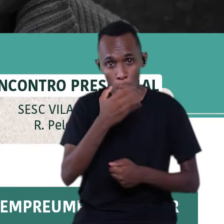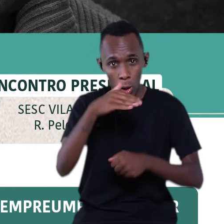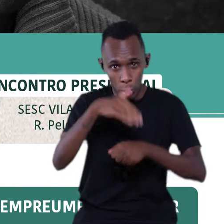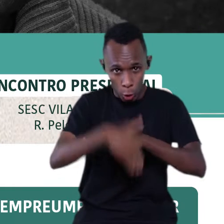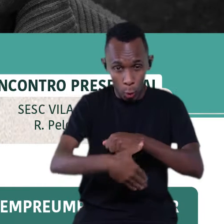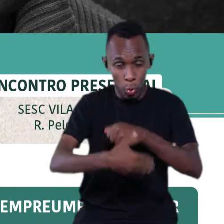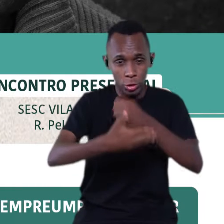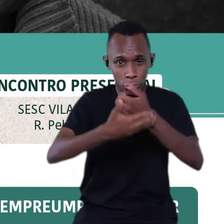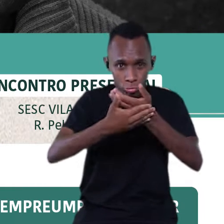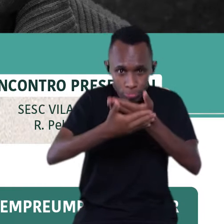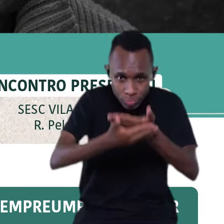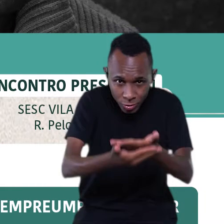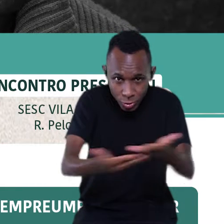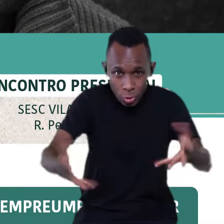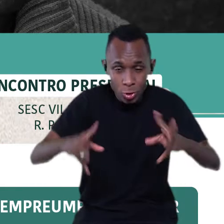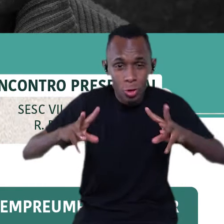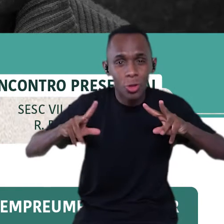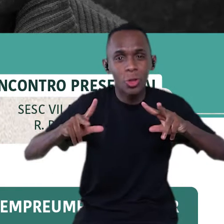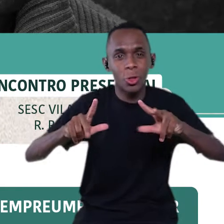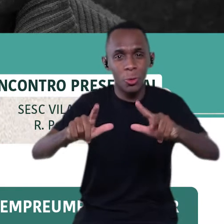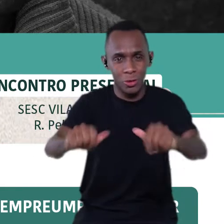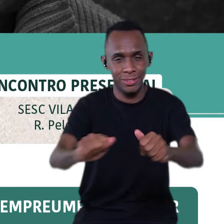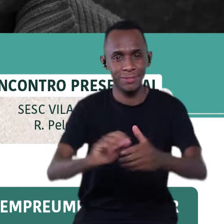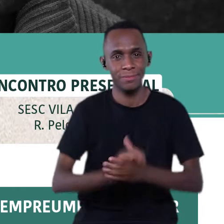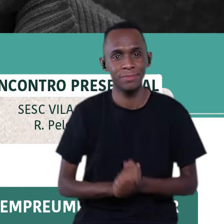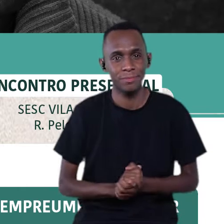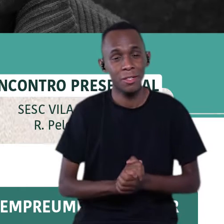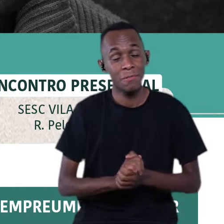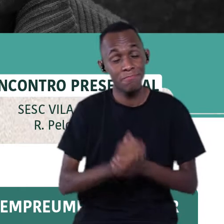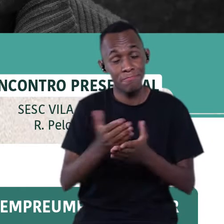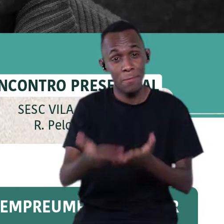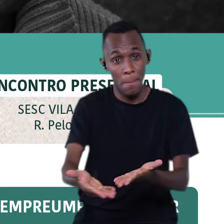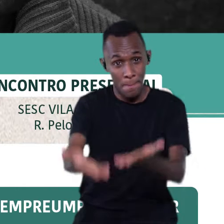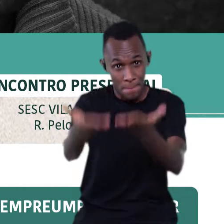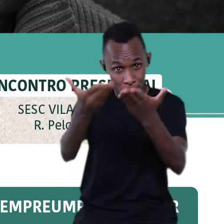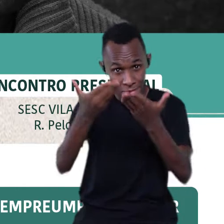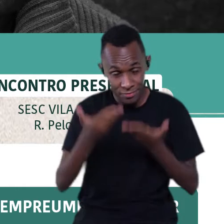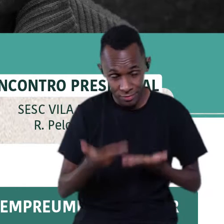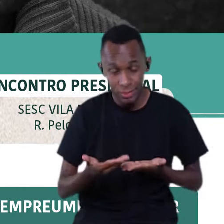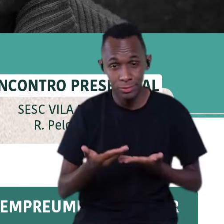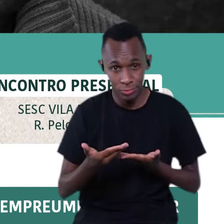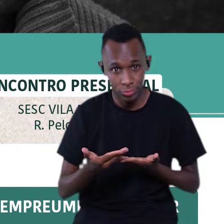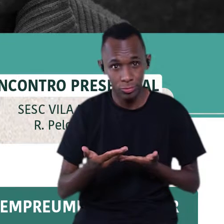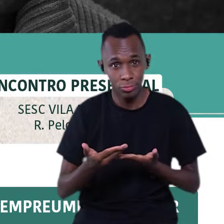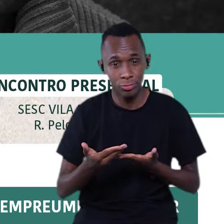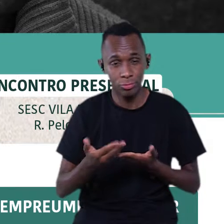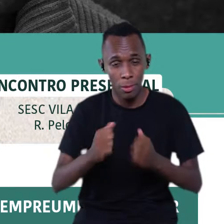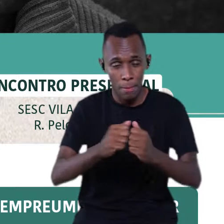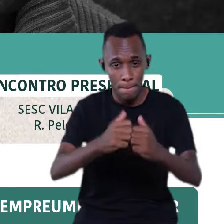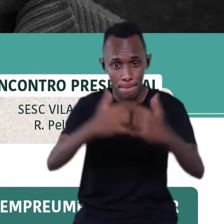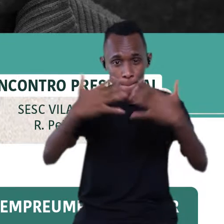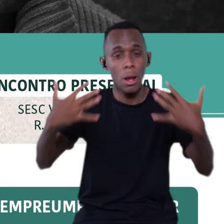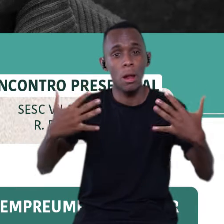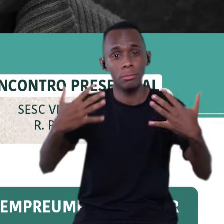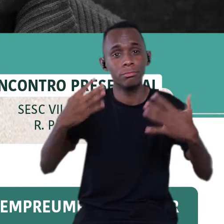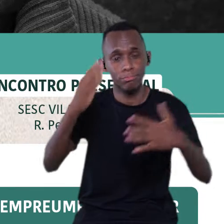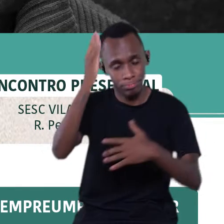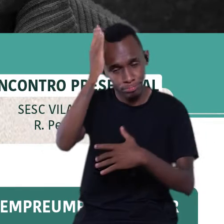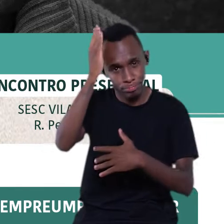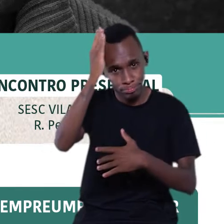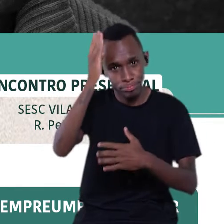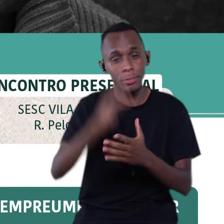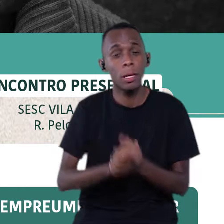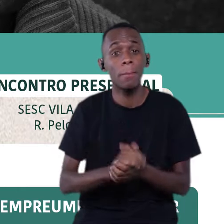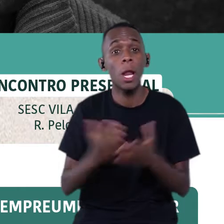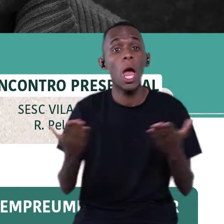Boa noite a todas, todos e todes. Sejam bem-vindas, bem-vindos e bem-vindes ao auditório do Sesc Vila Mariana